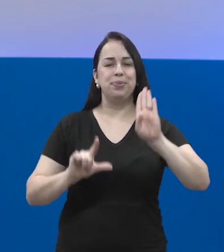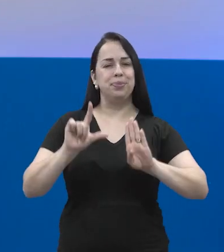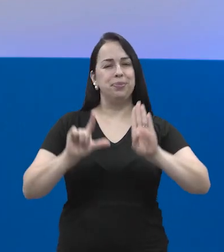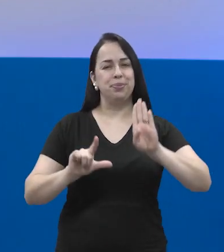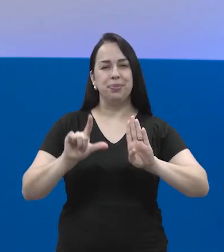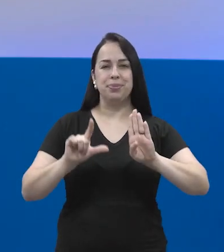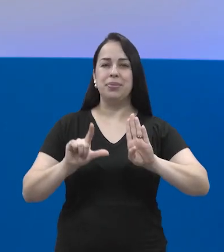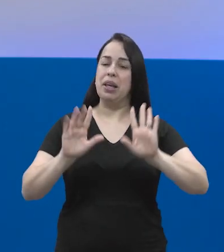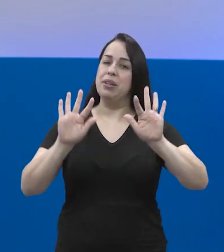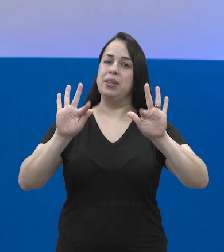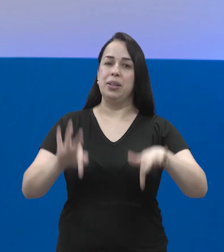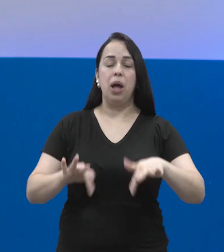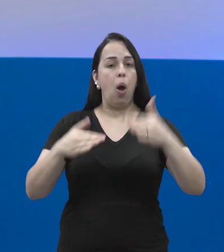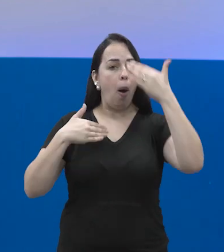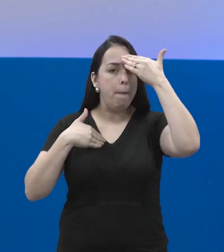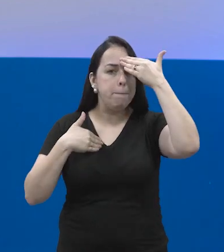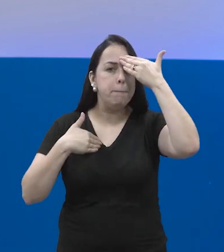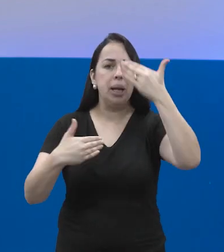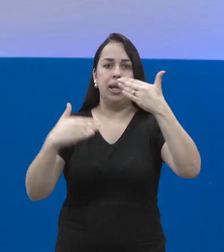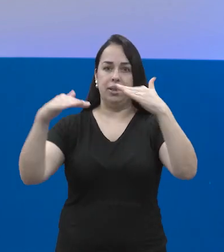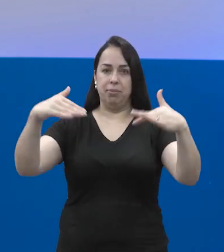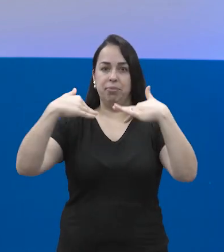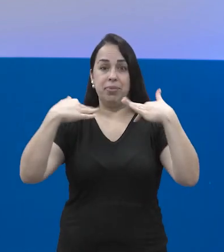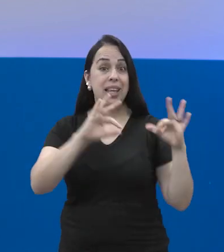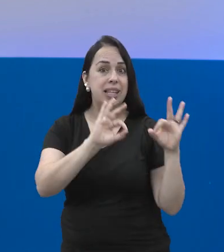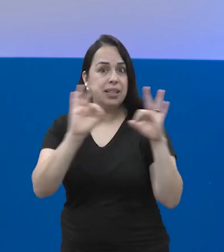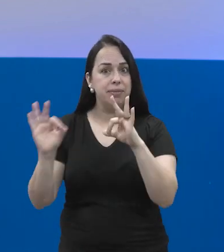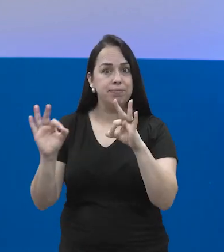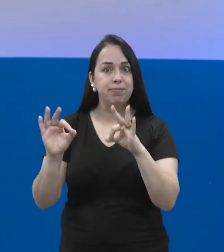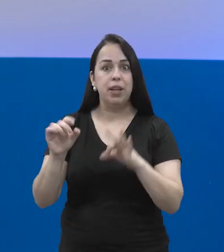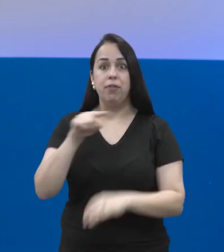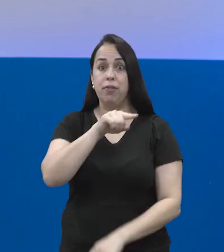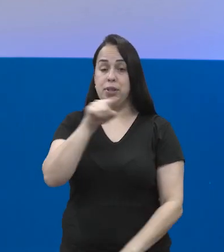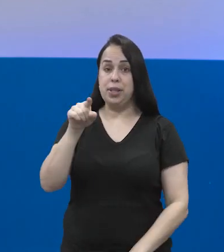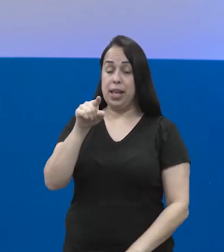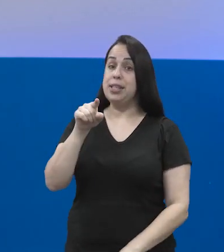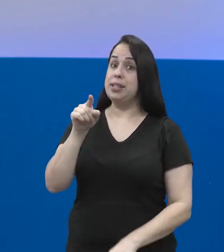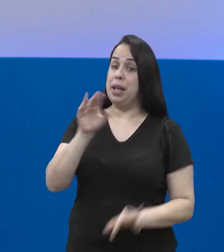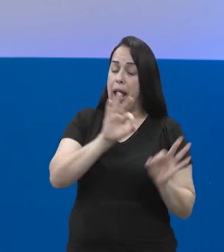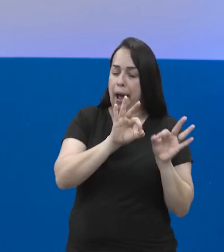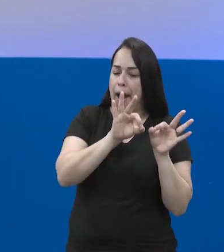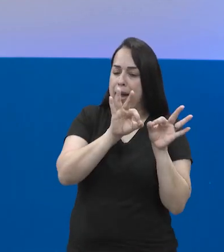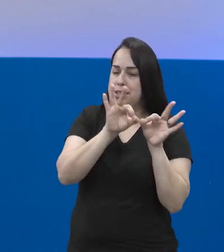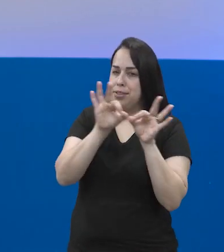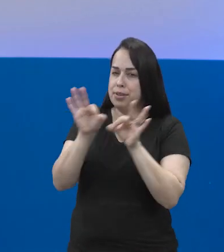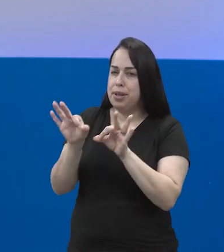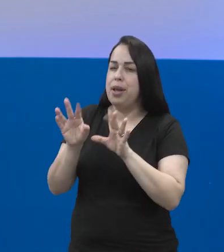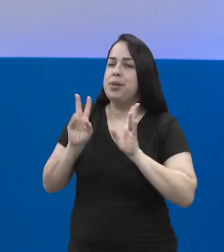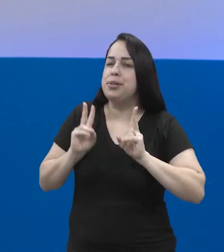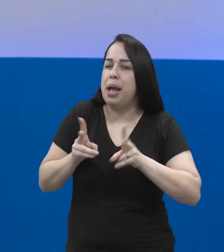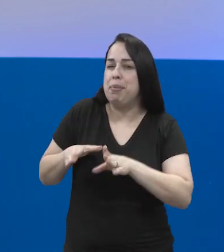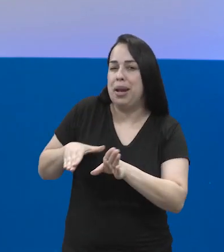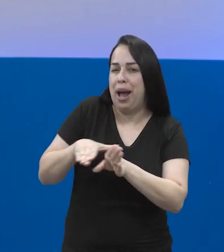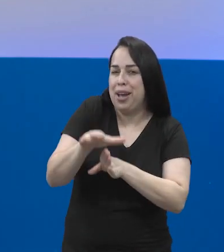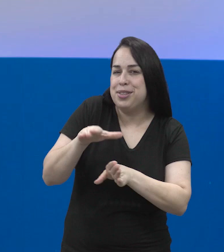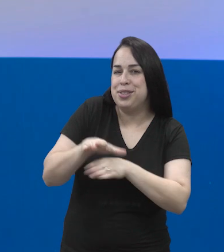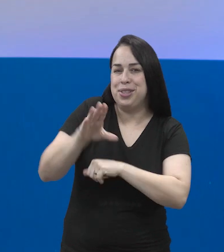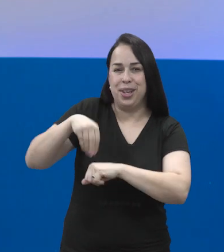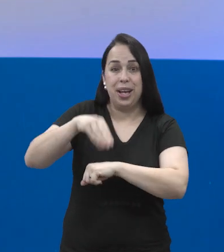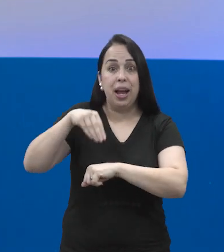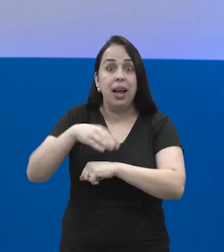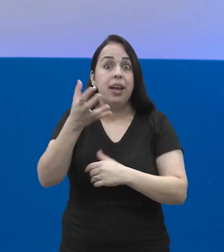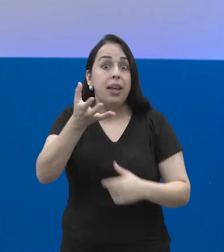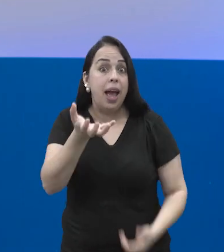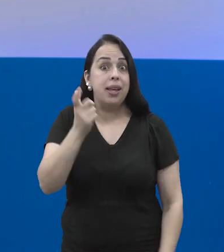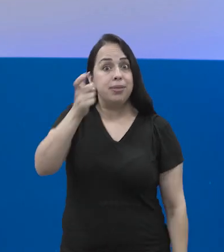Boletim Legislativo de hoje termina aqui. Muito obrigada pela companhia. E você que nos acompanhou até aqui, eu sempre lembro, né, que se quiser rever